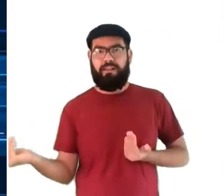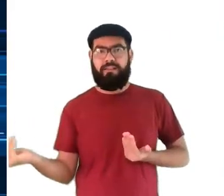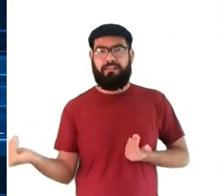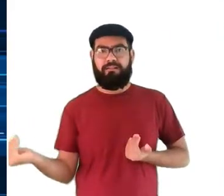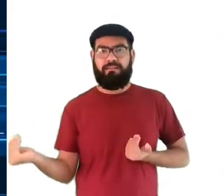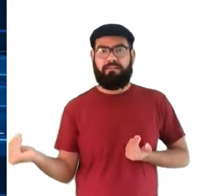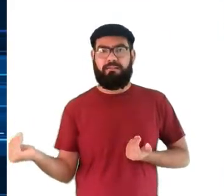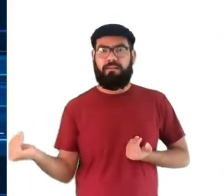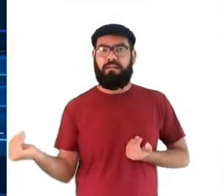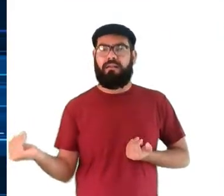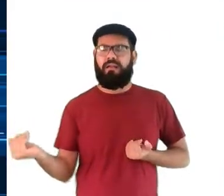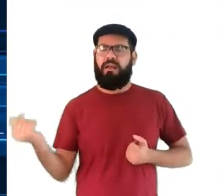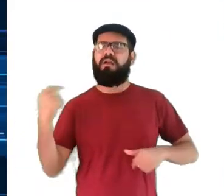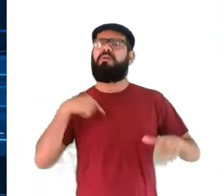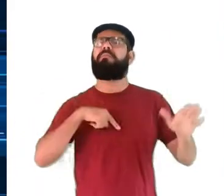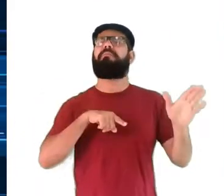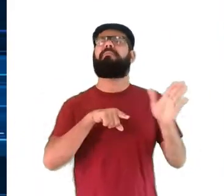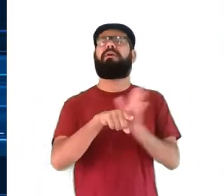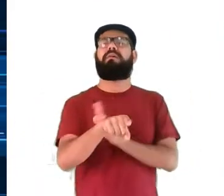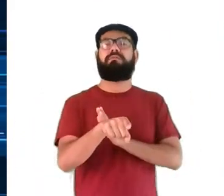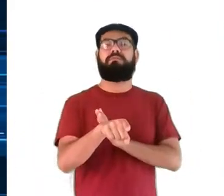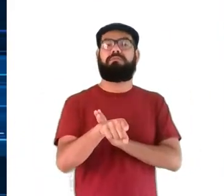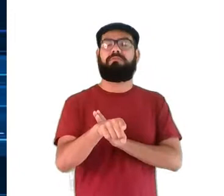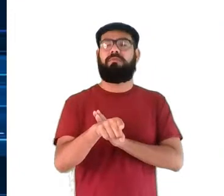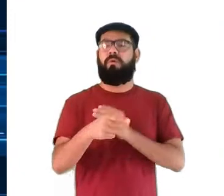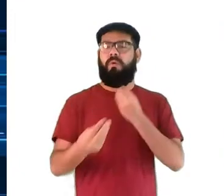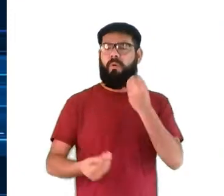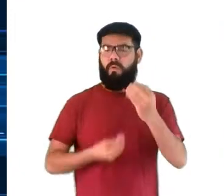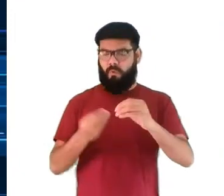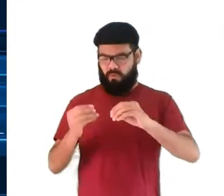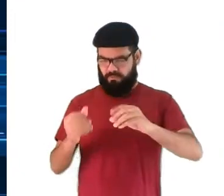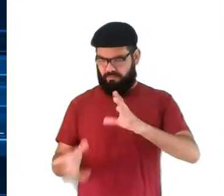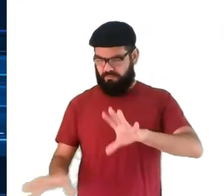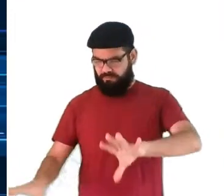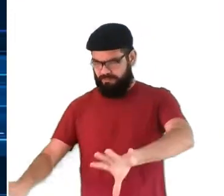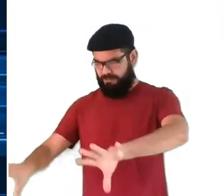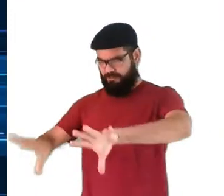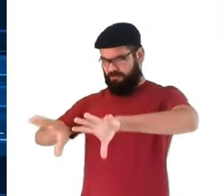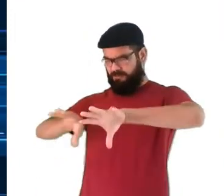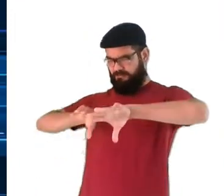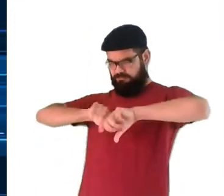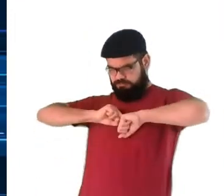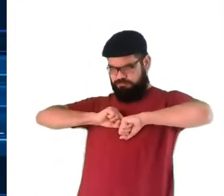tornei adolescente? Certo? Muito bem, então a partir